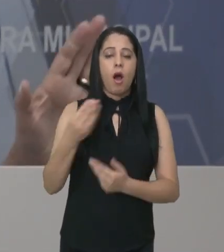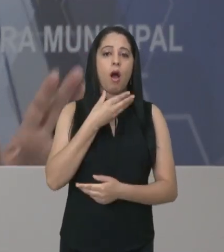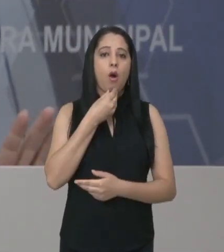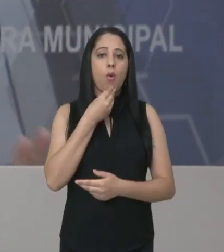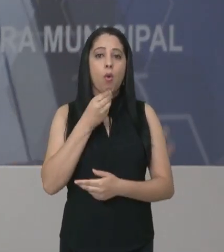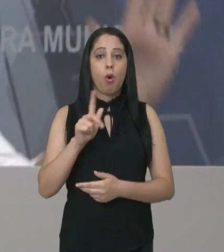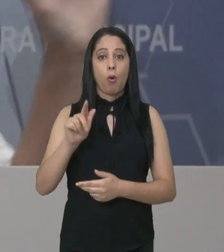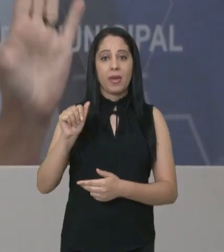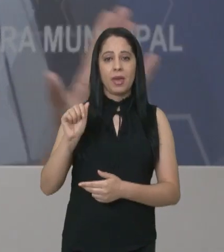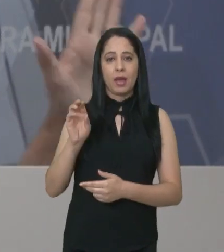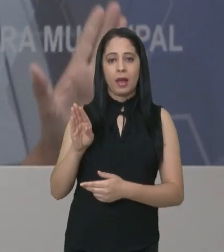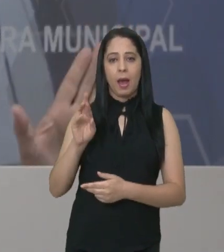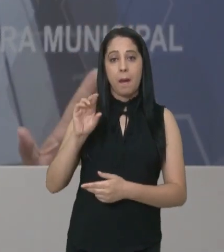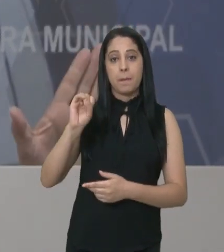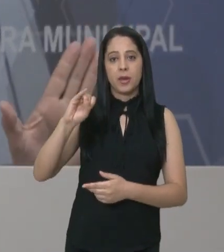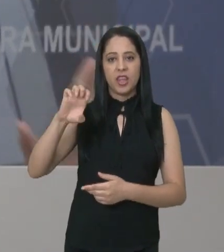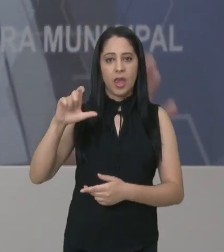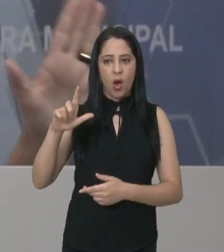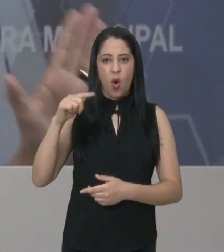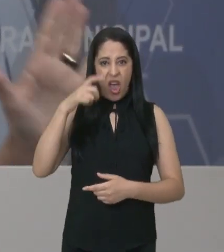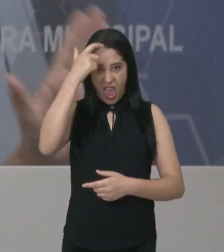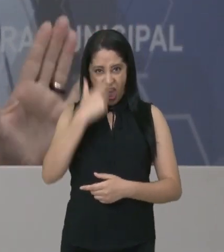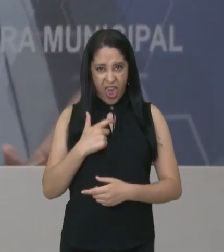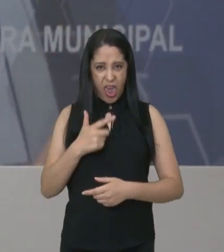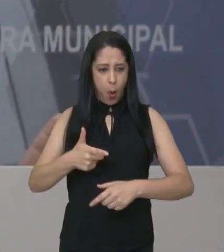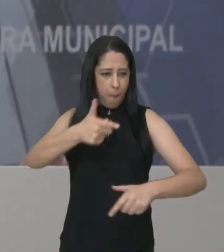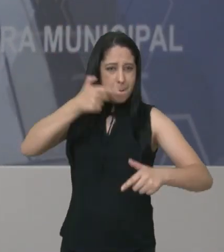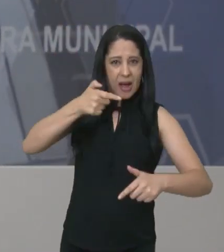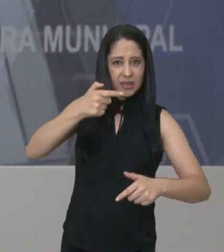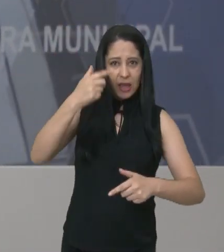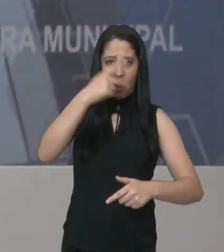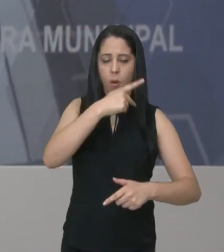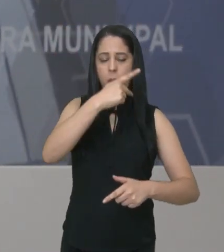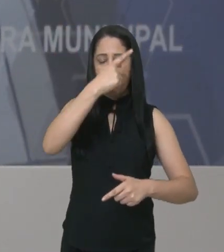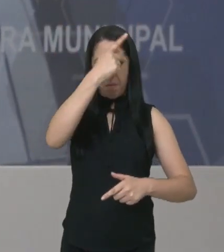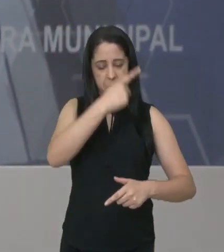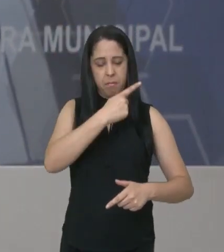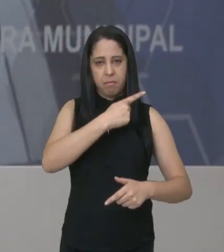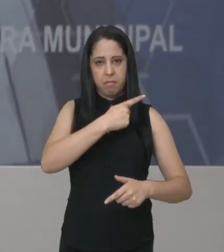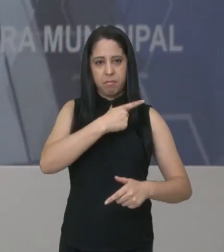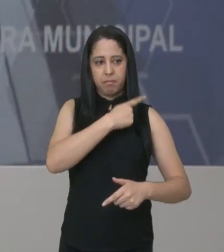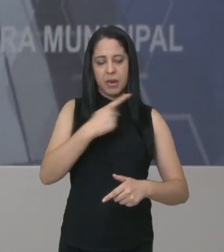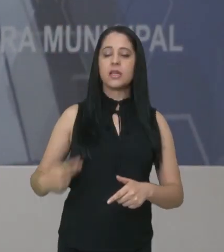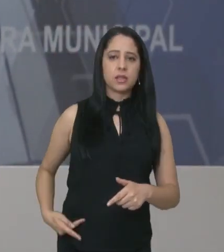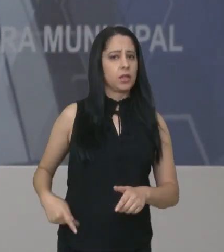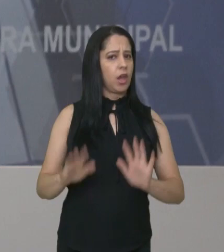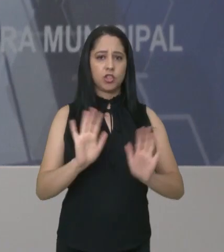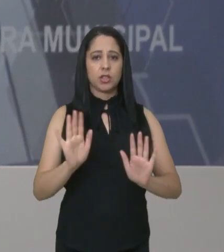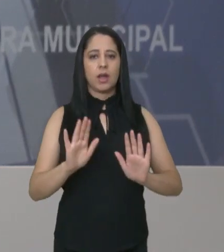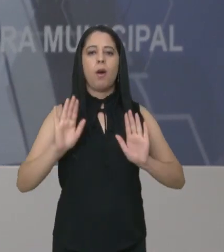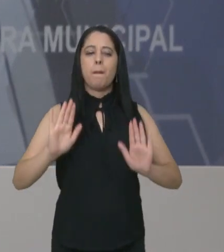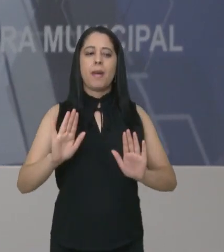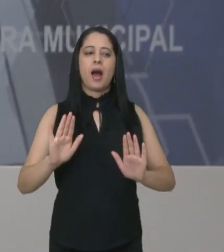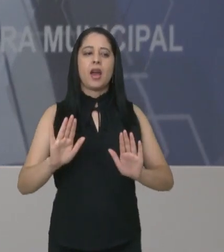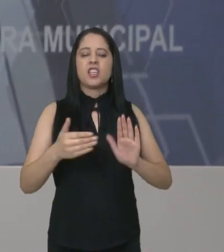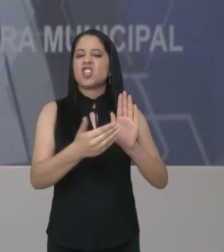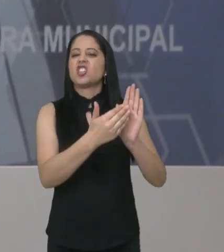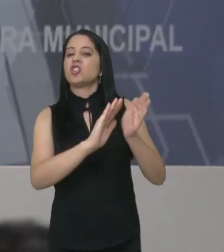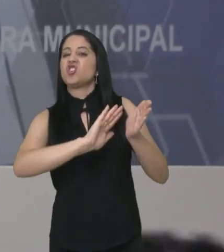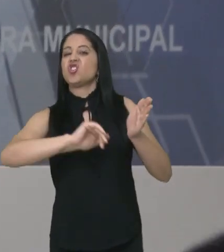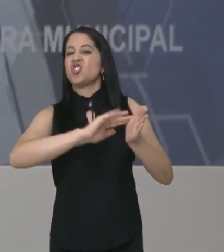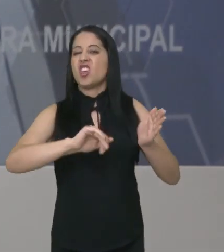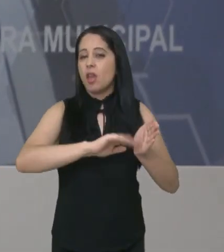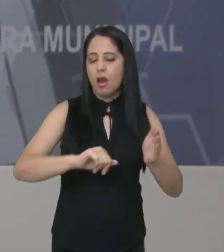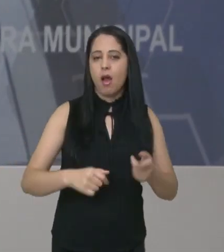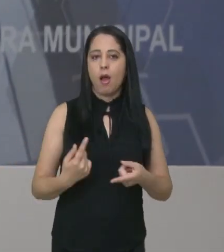matei um presidente, mas tirei um presidente. Tiramos um presidente. Apesar de algumas manifestações antidemocráticas, apesar